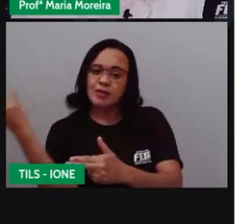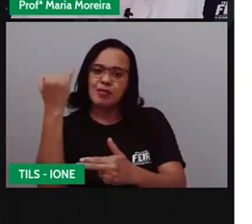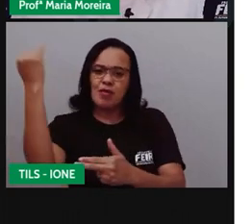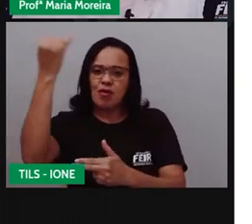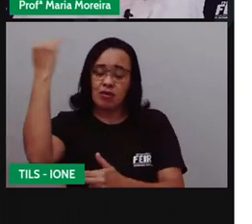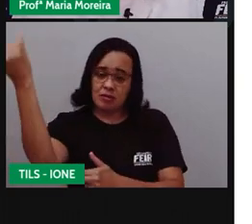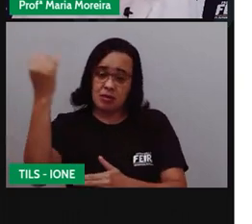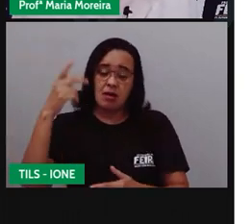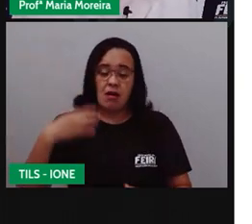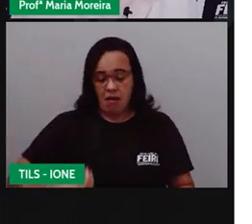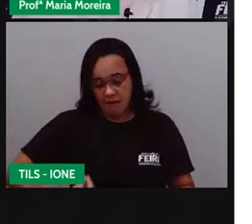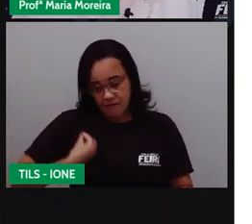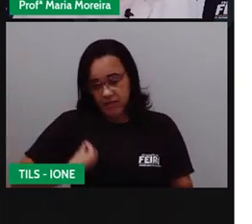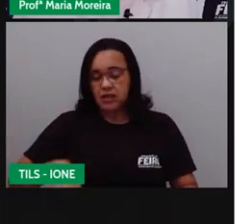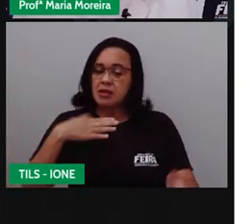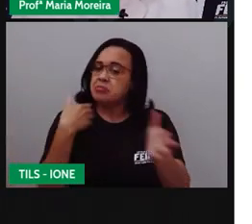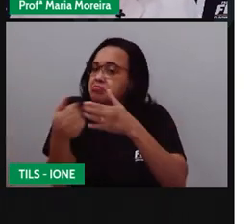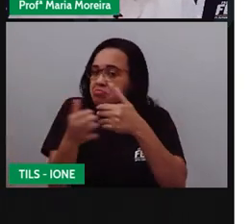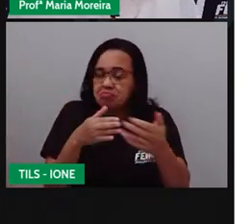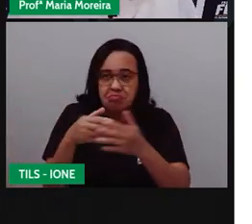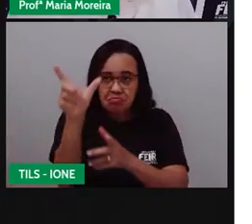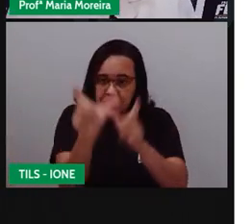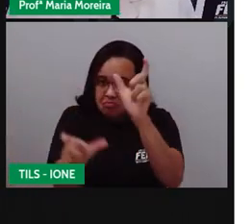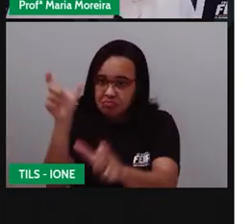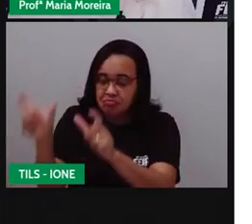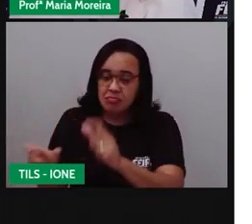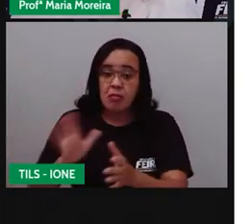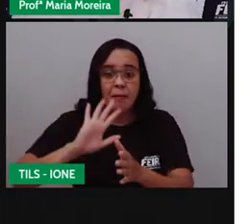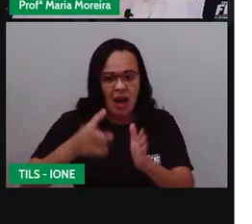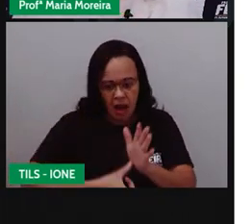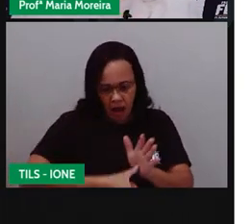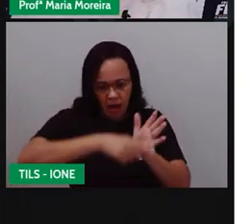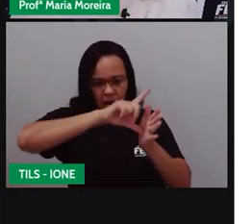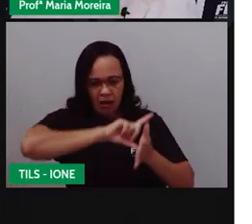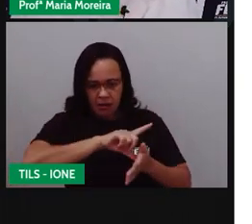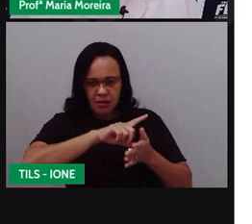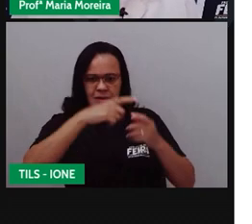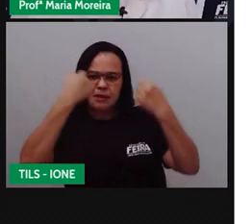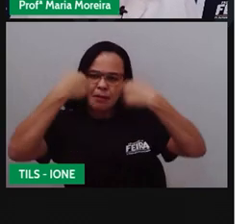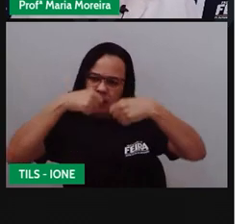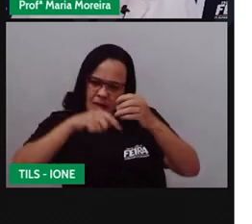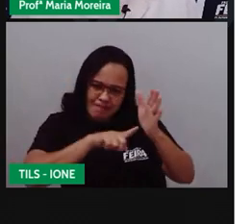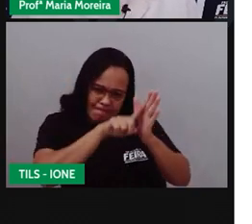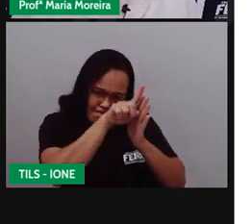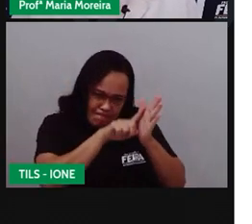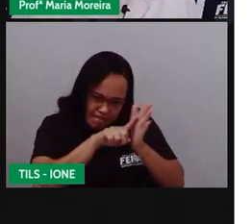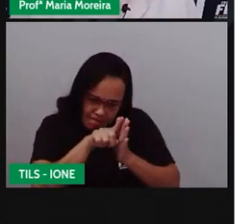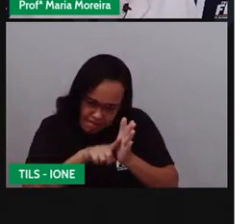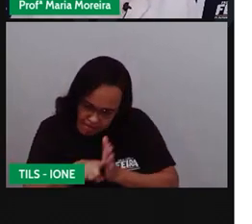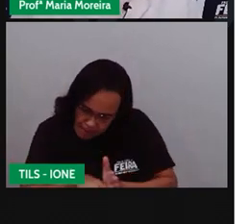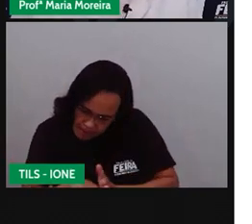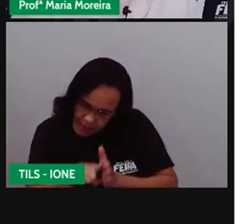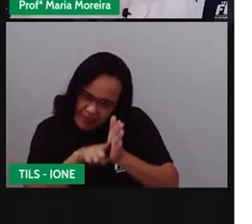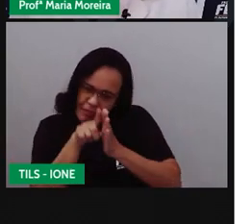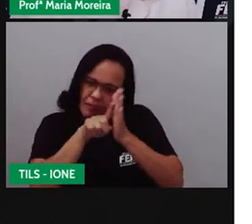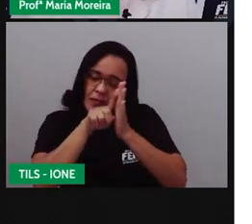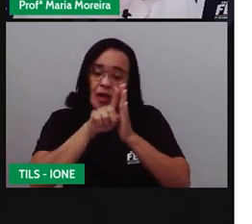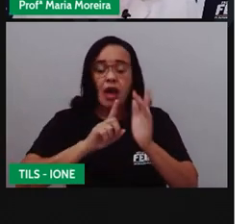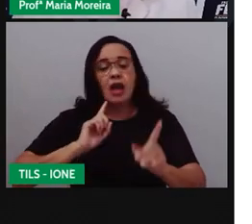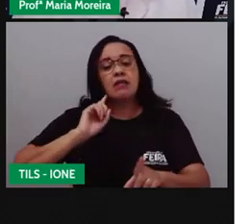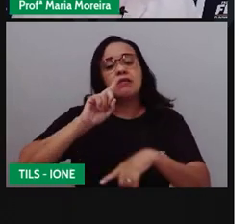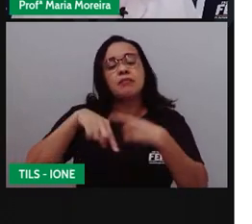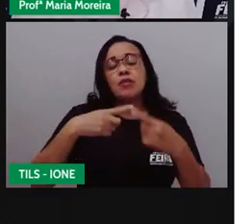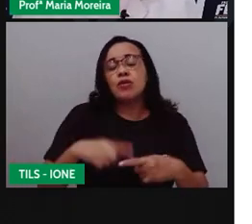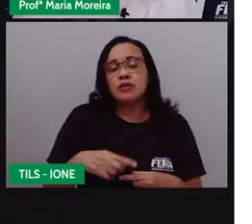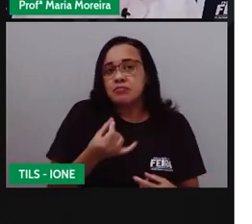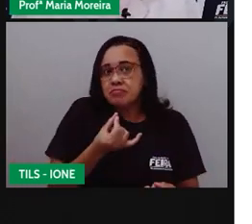alguém. Antes de mais nada, devemos pesquisar sobre a vida da pessoa ao qual vamos fazer uma biografia. Então, vamos lá. Quero